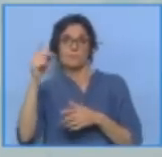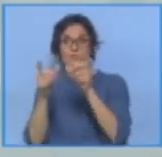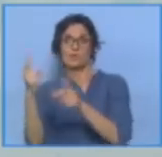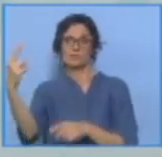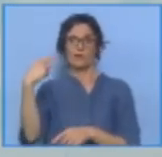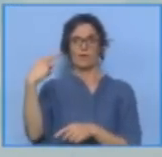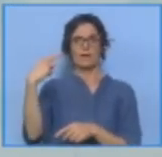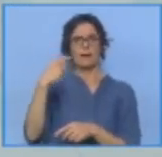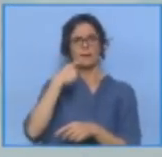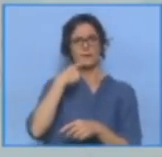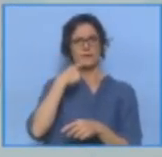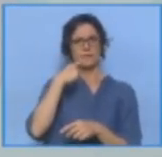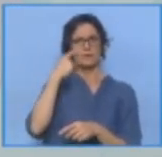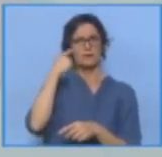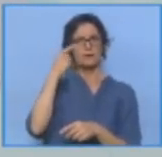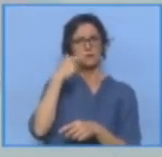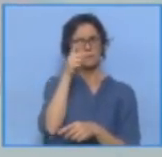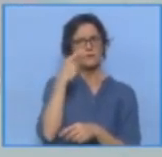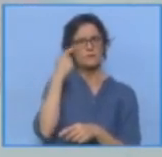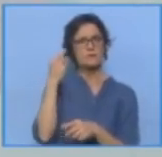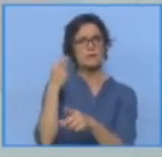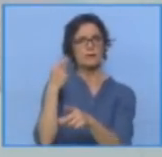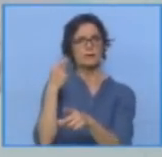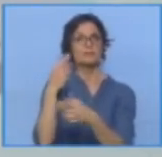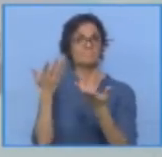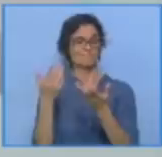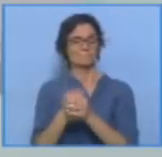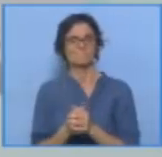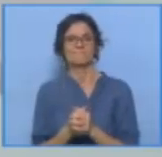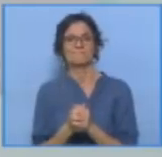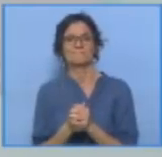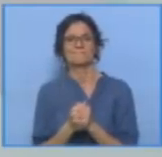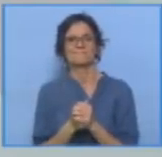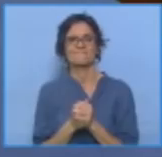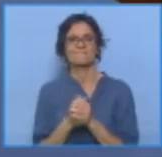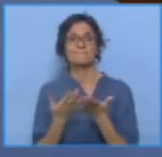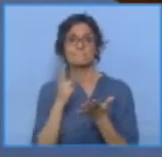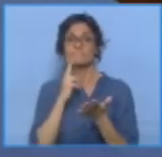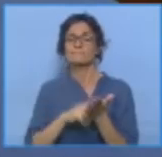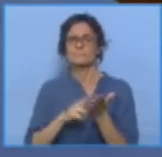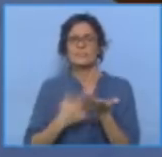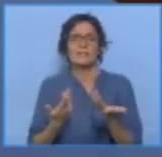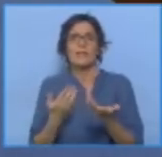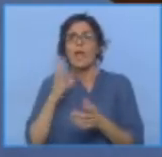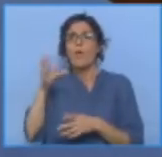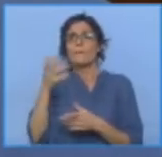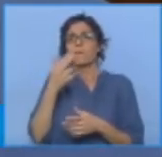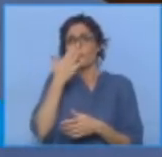meus gestos, é as minhas atitudes na vida concreta do dia em que estou a dar testemunho, não é? Sem dúvida. E é a nossa maneira de estar e viver.